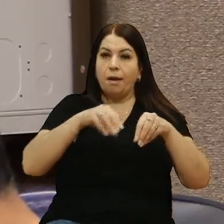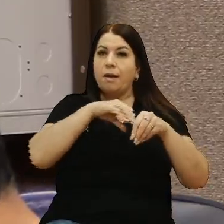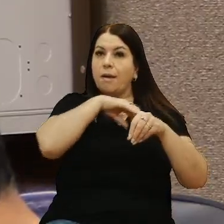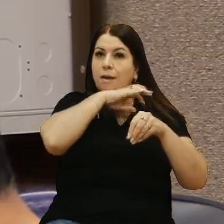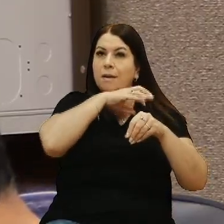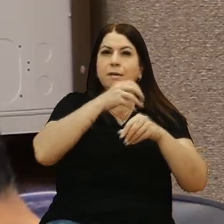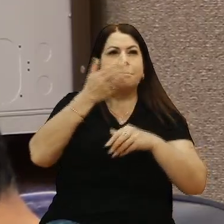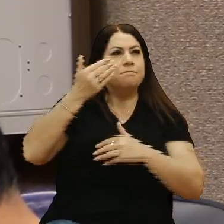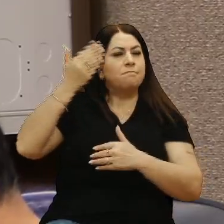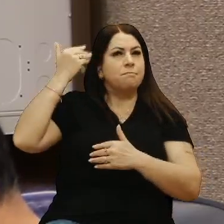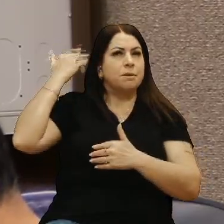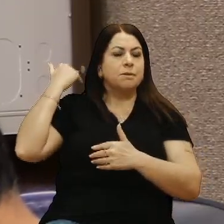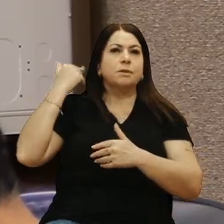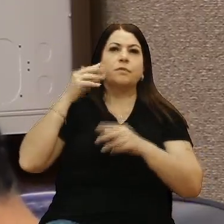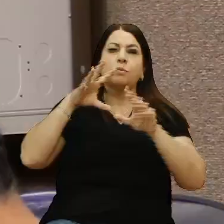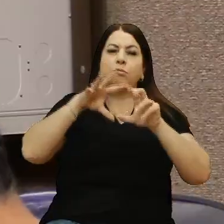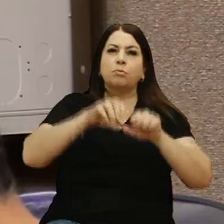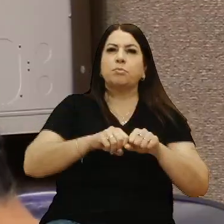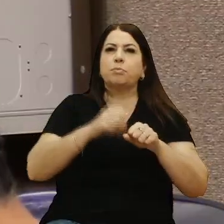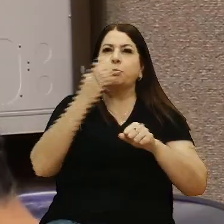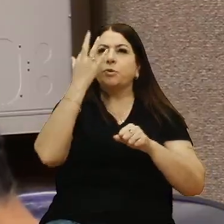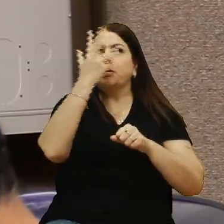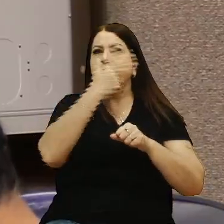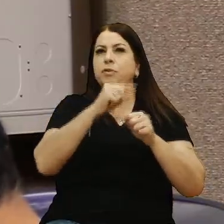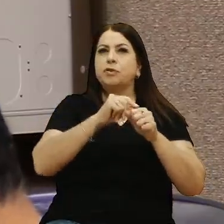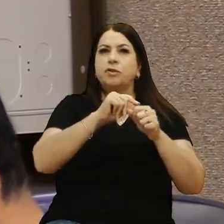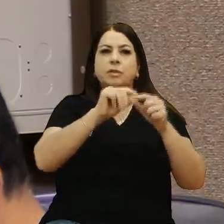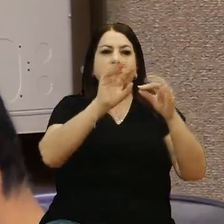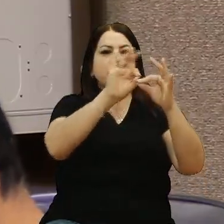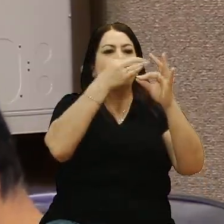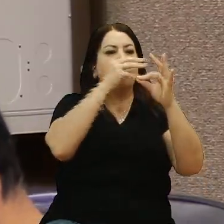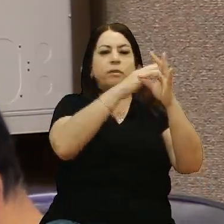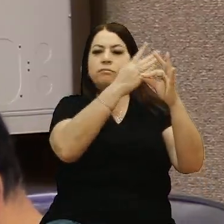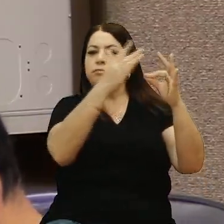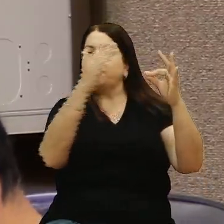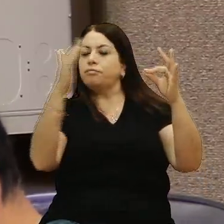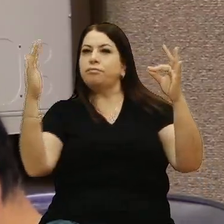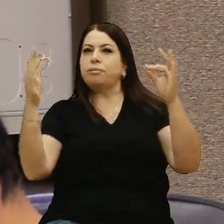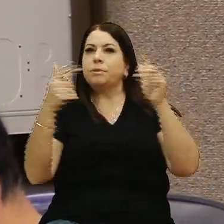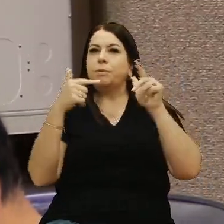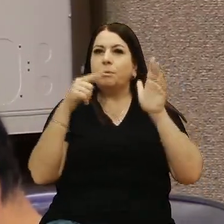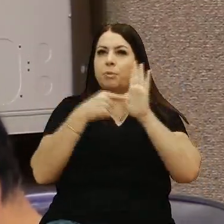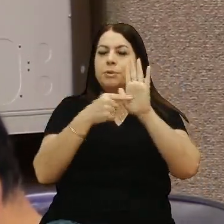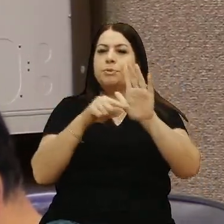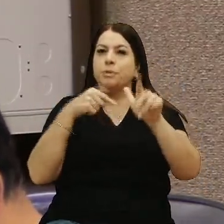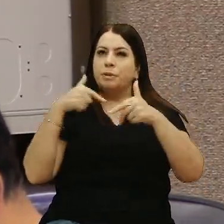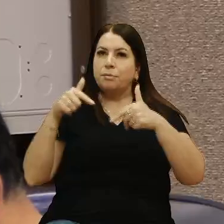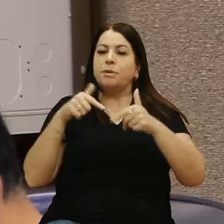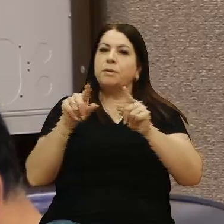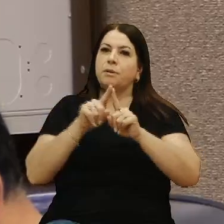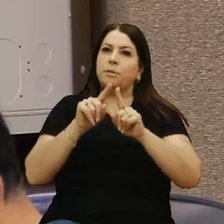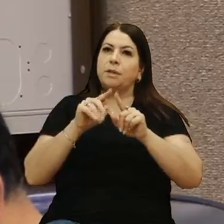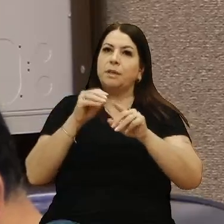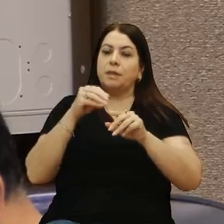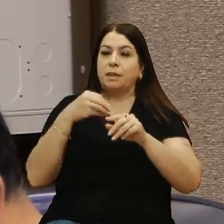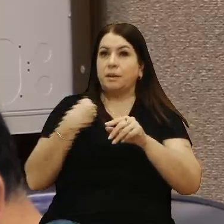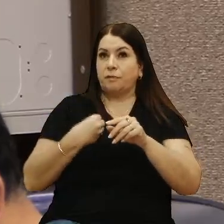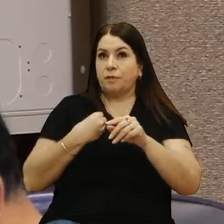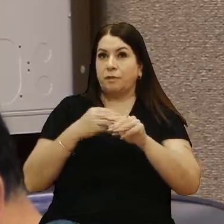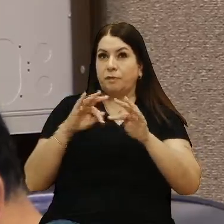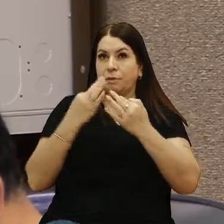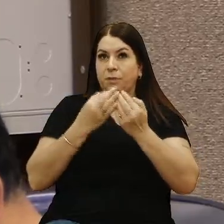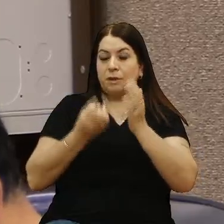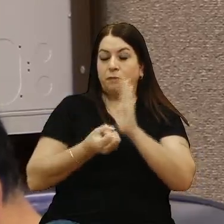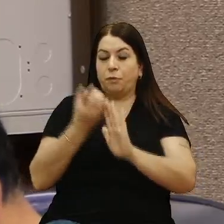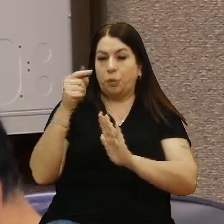no passado foi ocupado por belas e produtivas videiras, símbolo do trabalho e subsistência da família